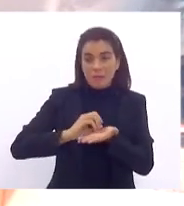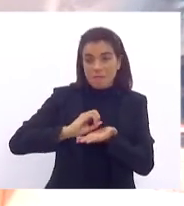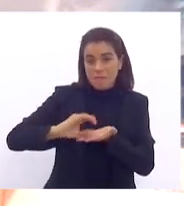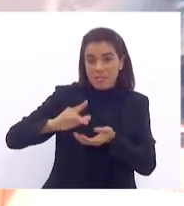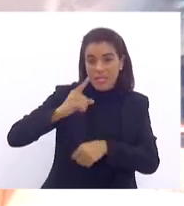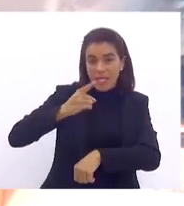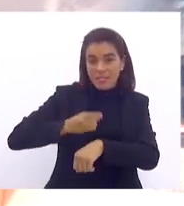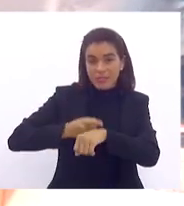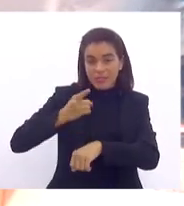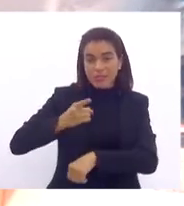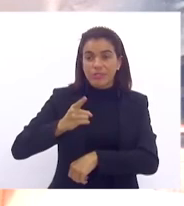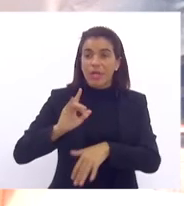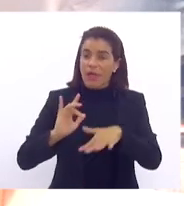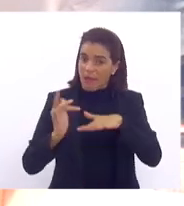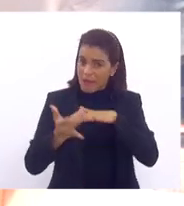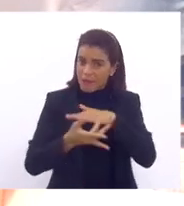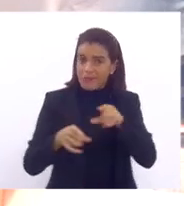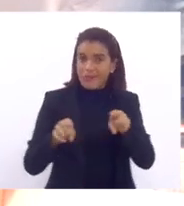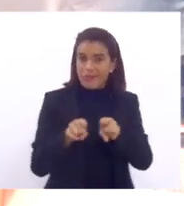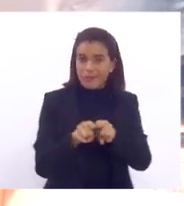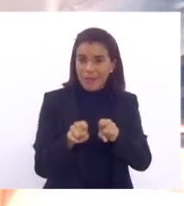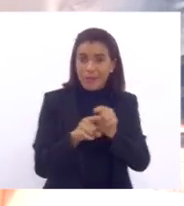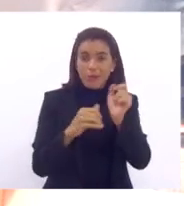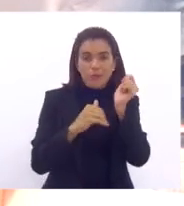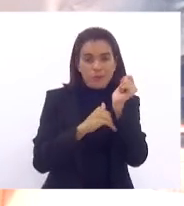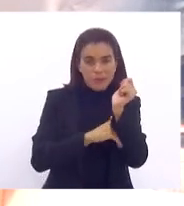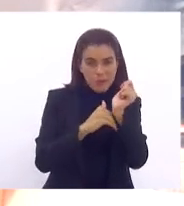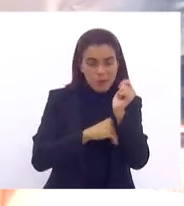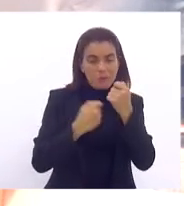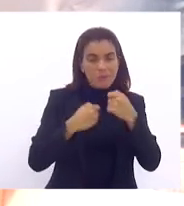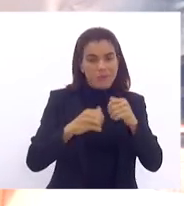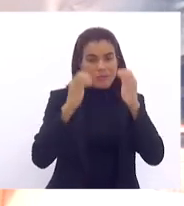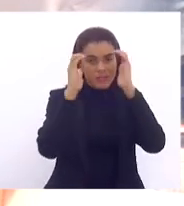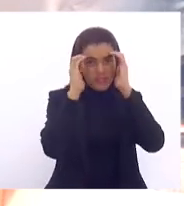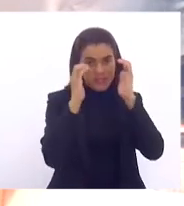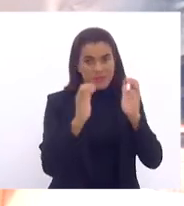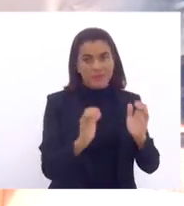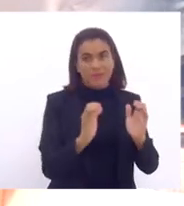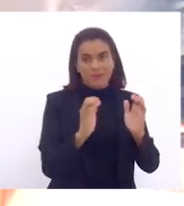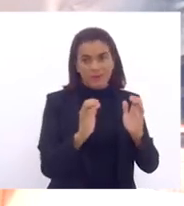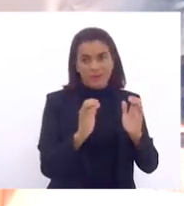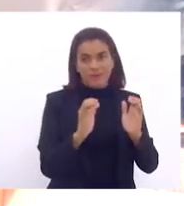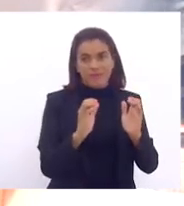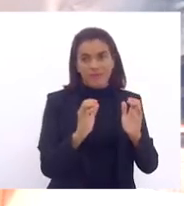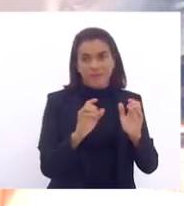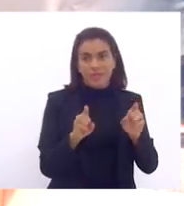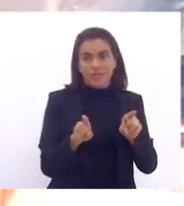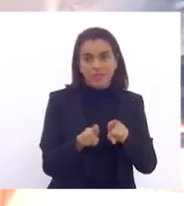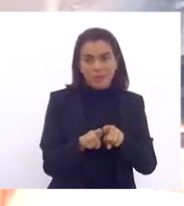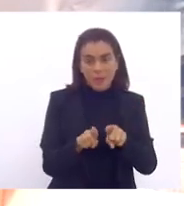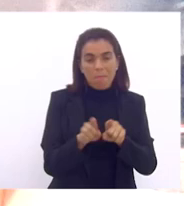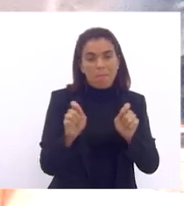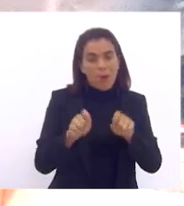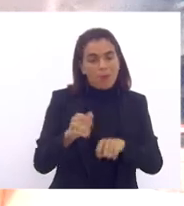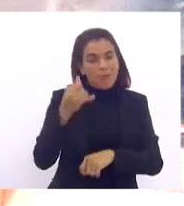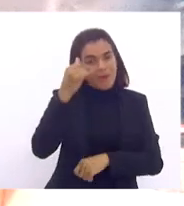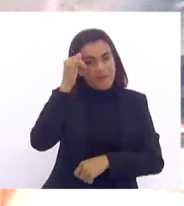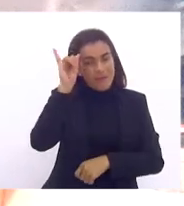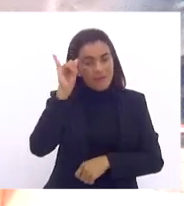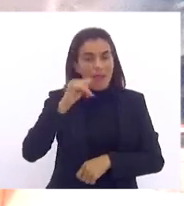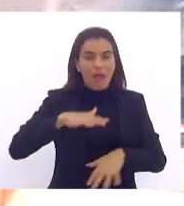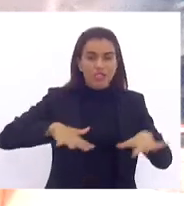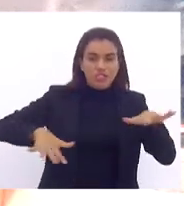são redes sociais em que esse sigilo deveria ser respeitado então isso Vale inclusive para se evitar devassas